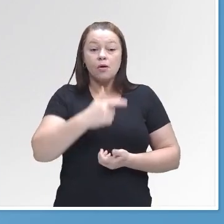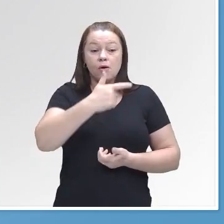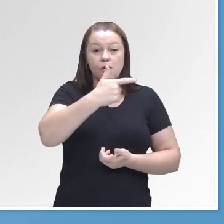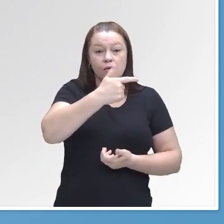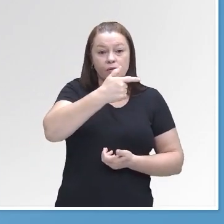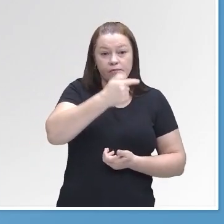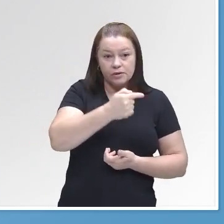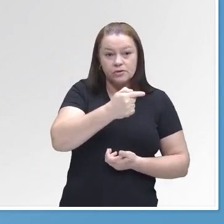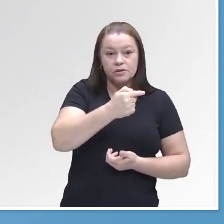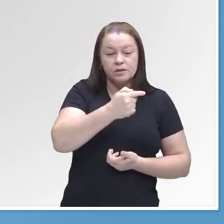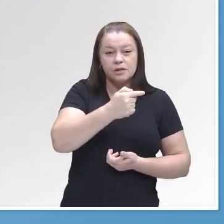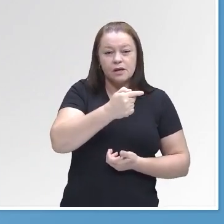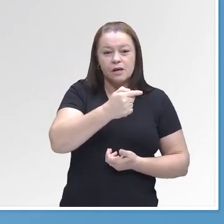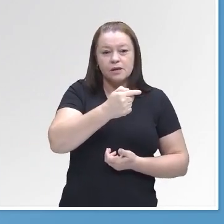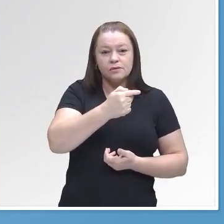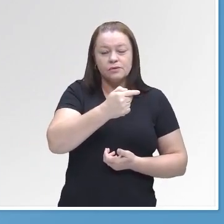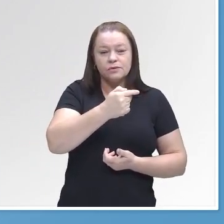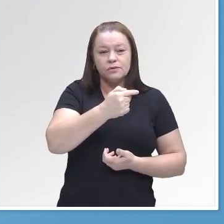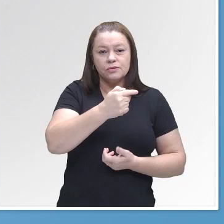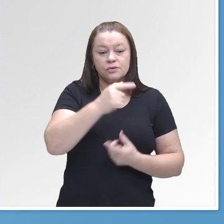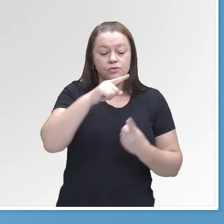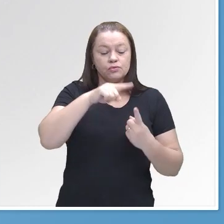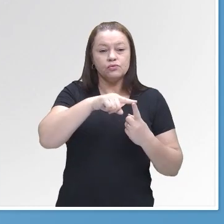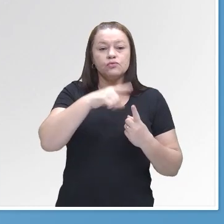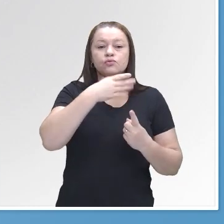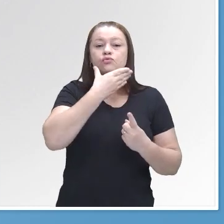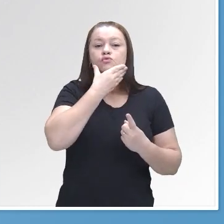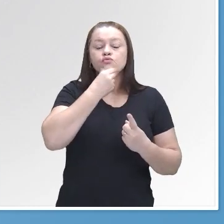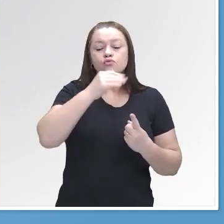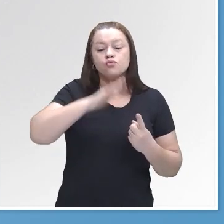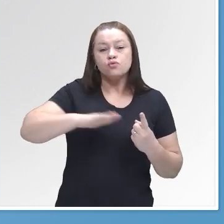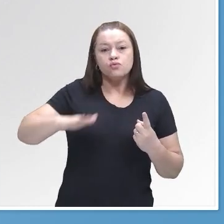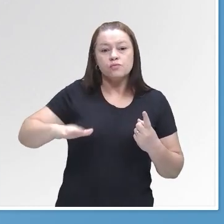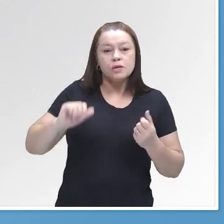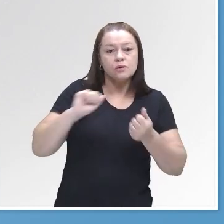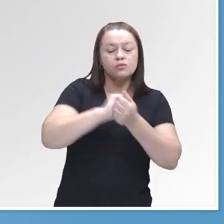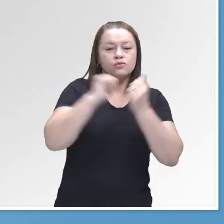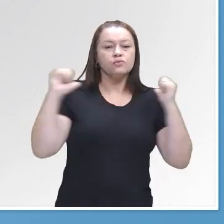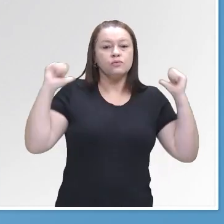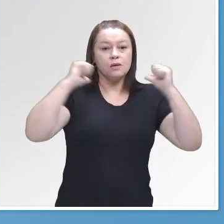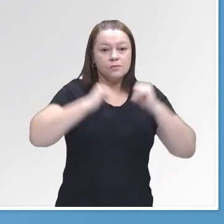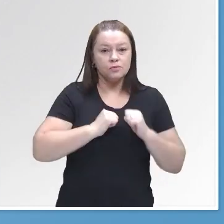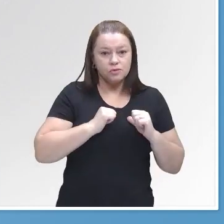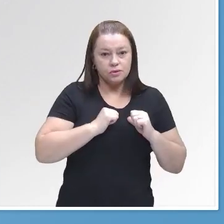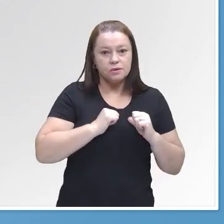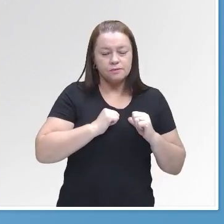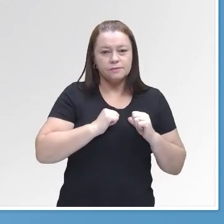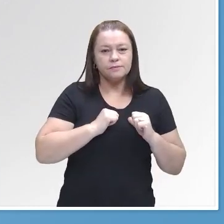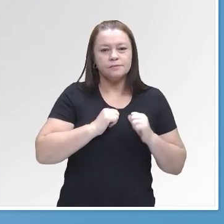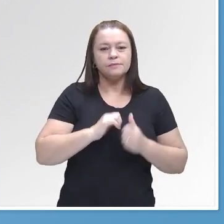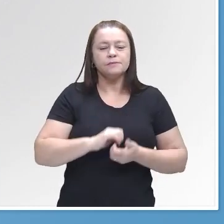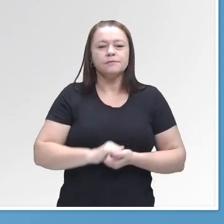27. O menino e a mochila.